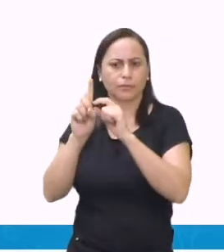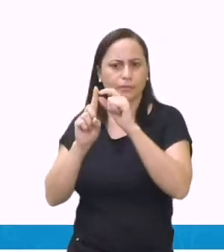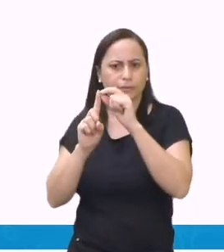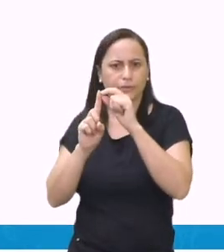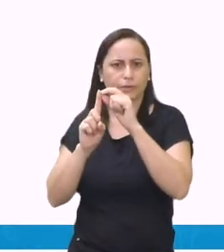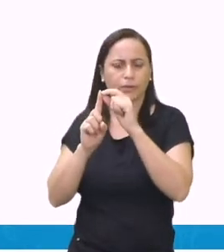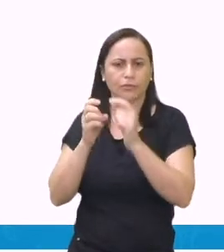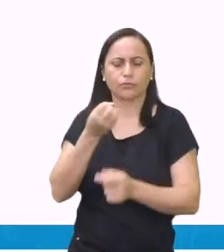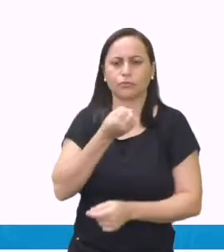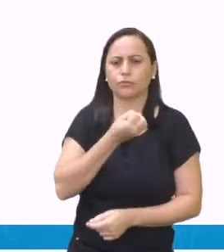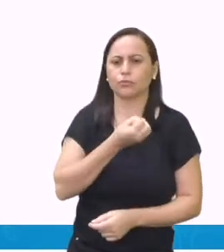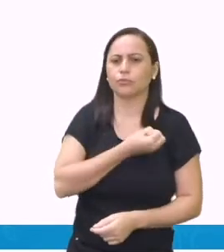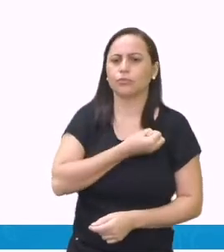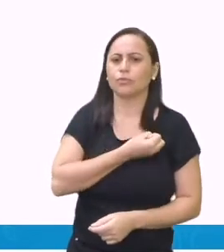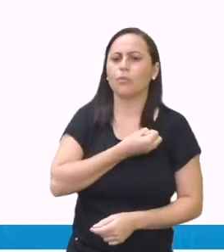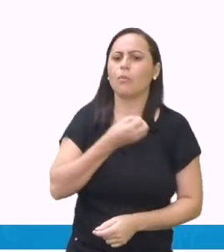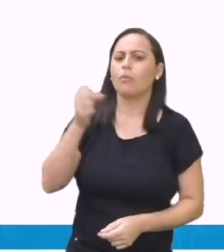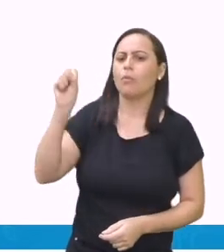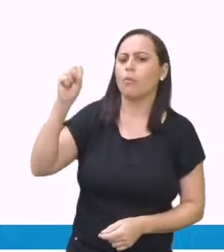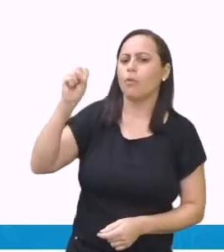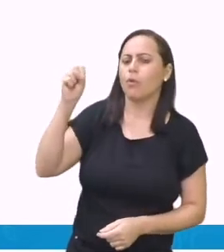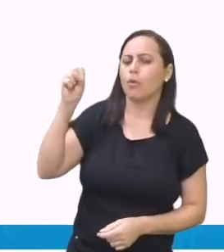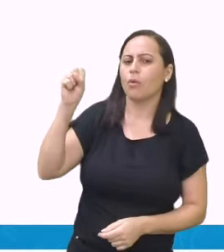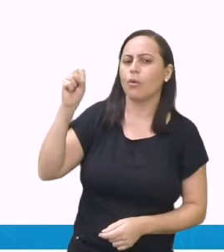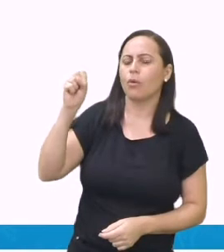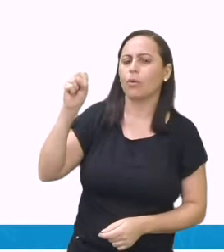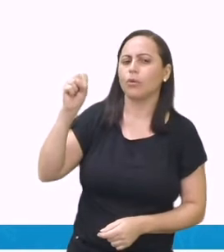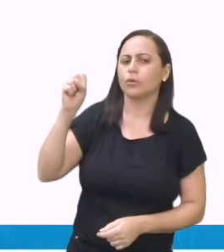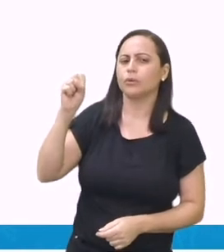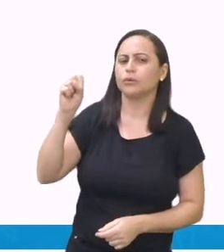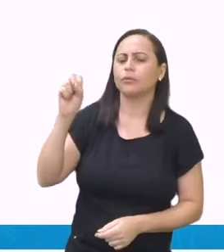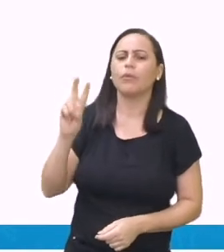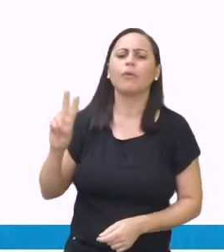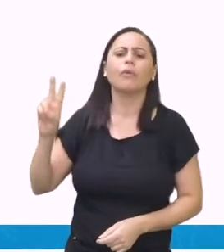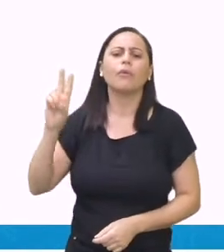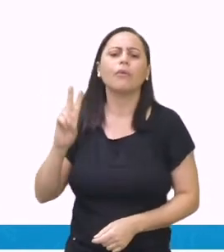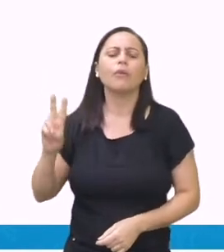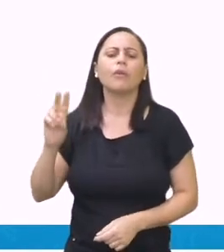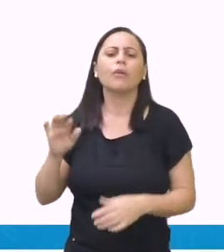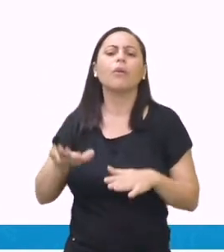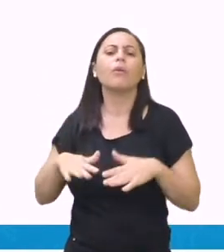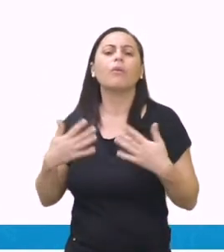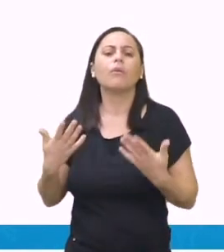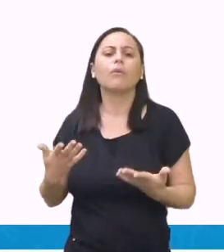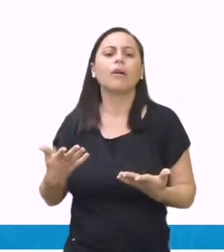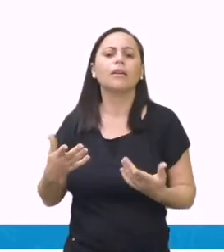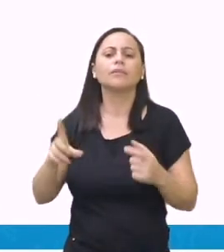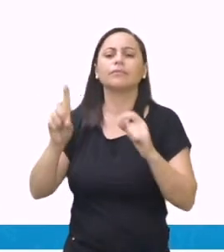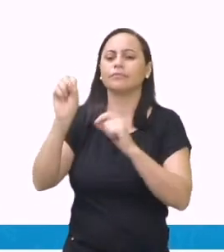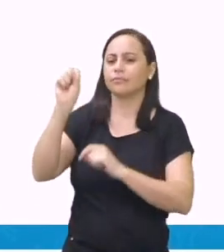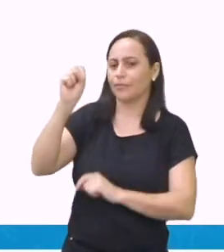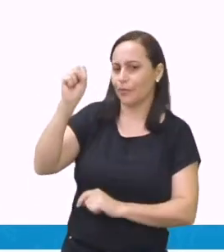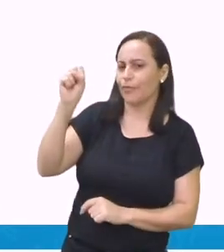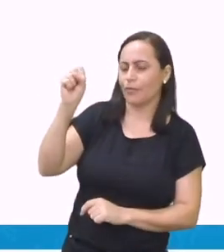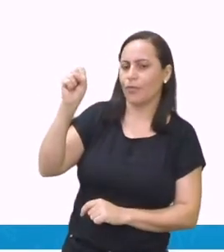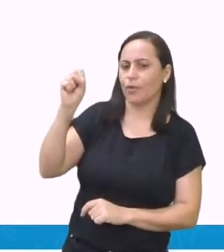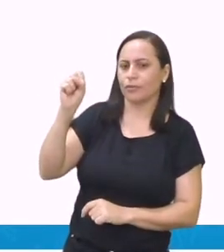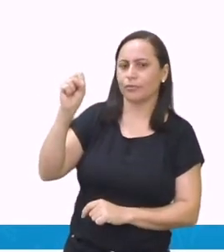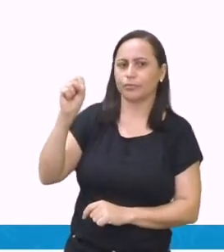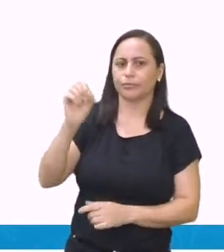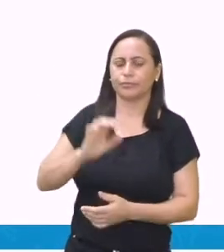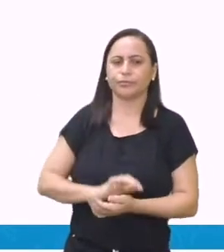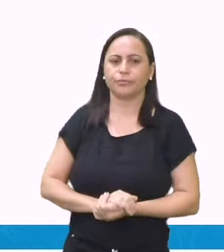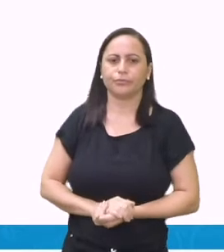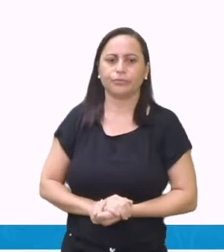O 8. O 8 na ordem das unidades, são quantas unidades? 8, né?